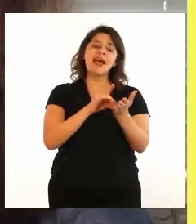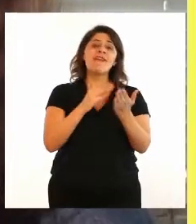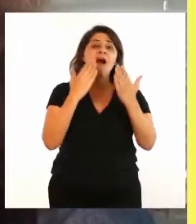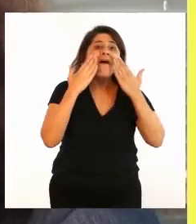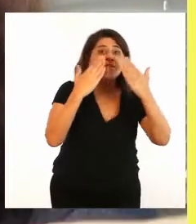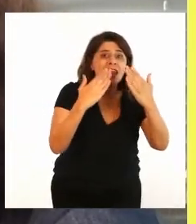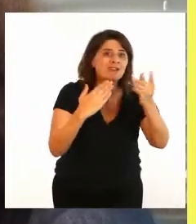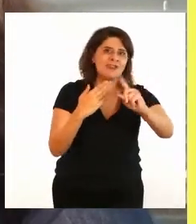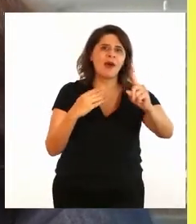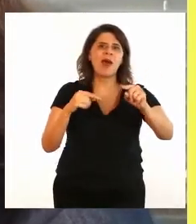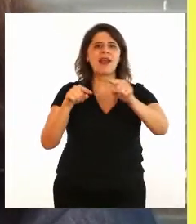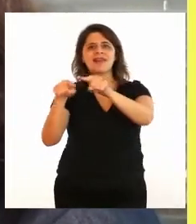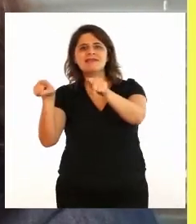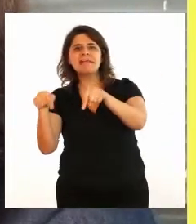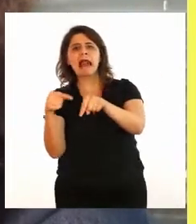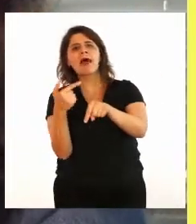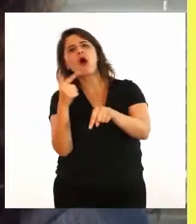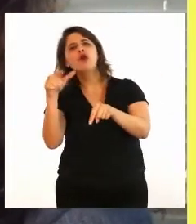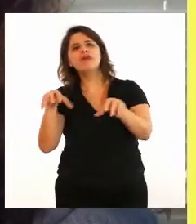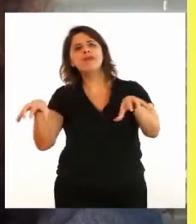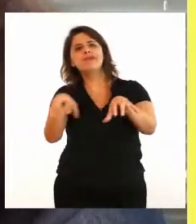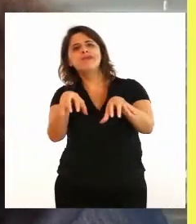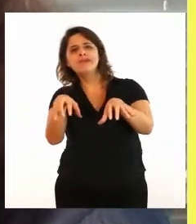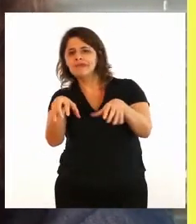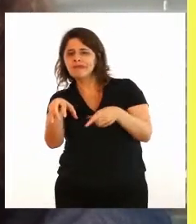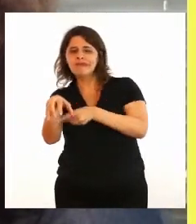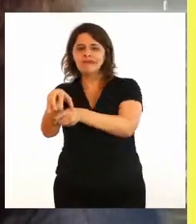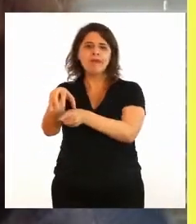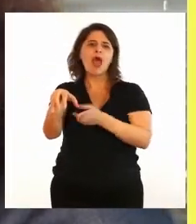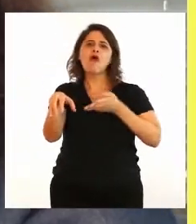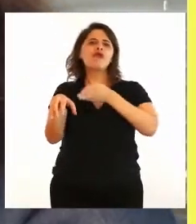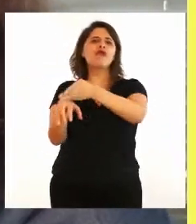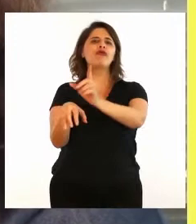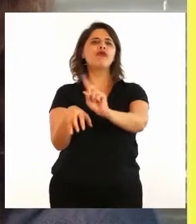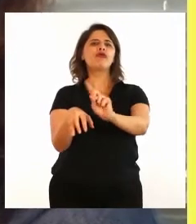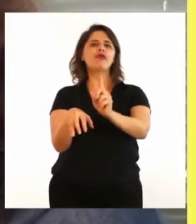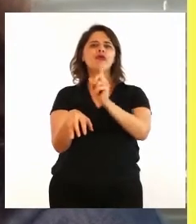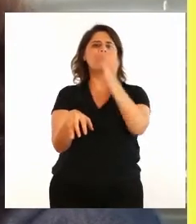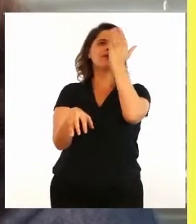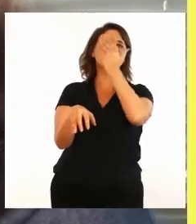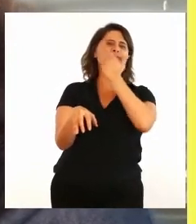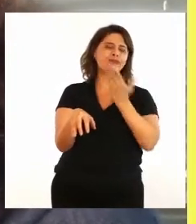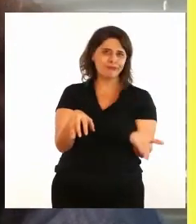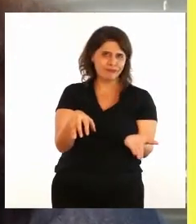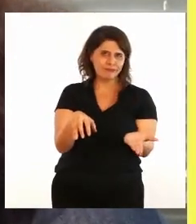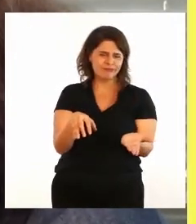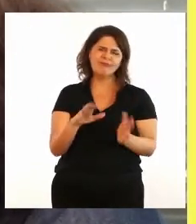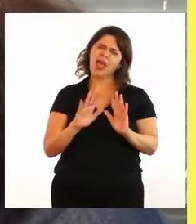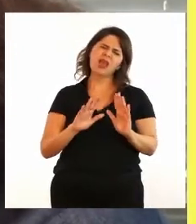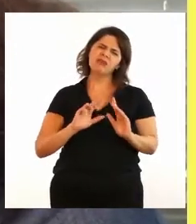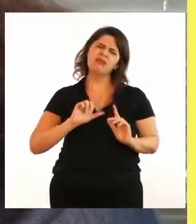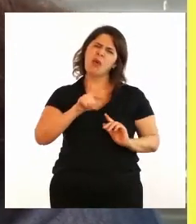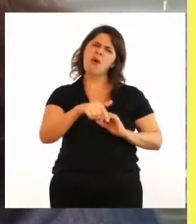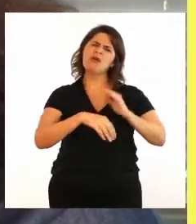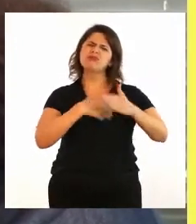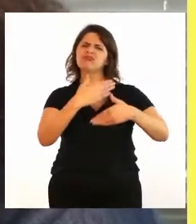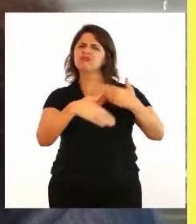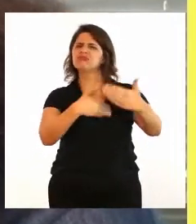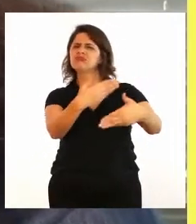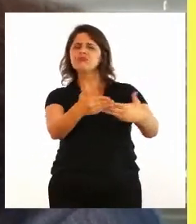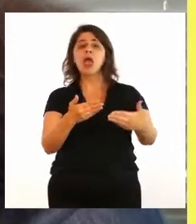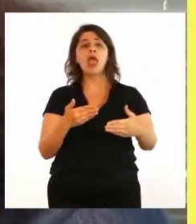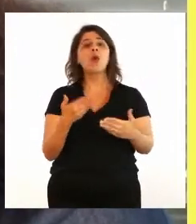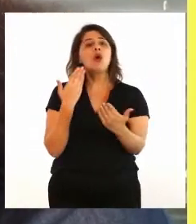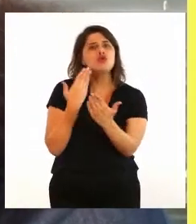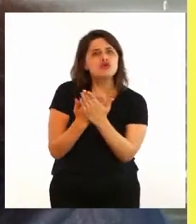anexa. Aí depois eu vim a estudar meteoritos, eu fui fazer astronomia, né? Porque eu sempre